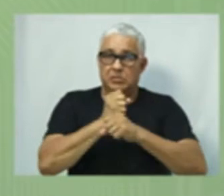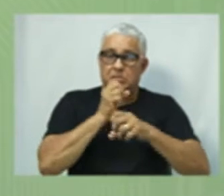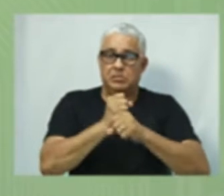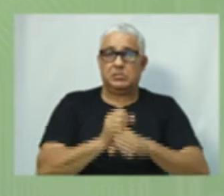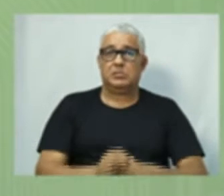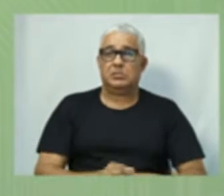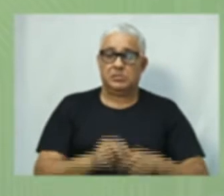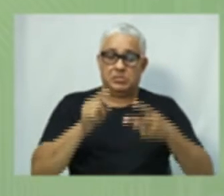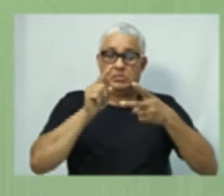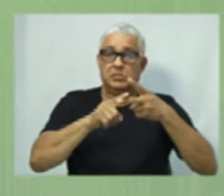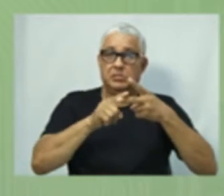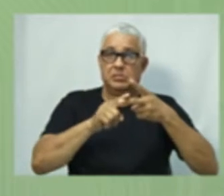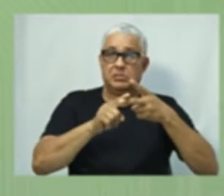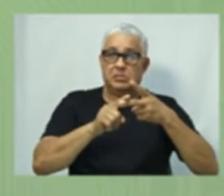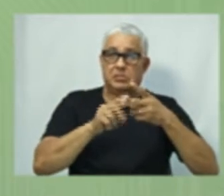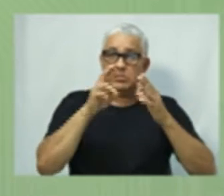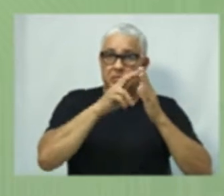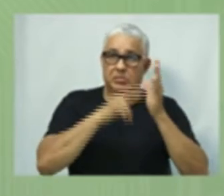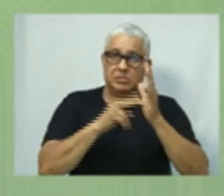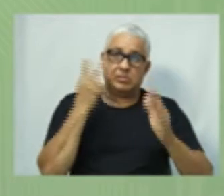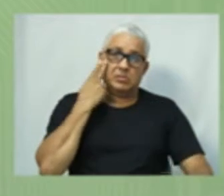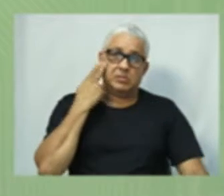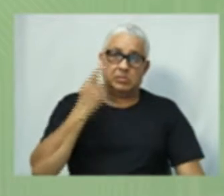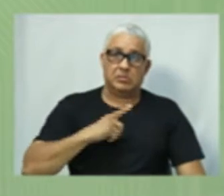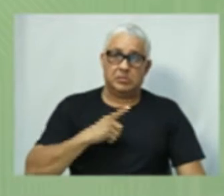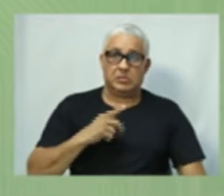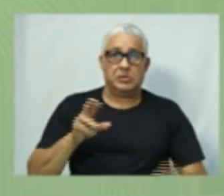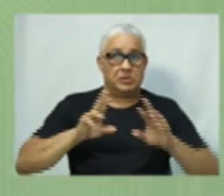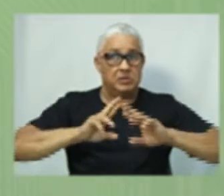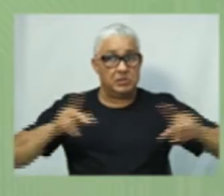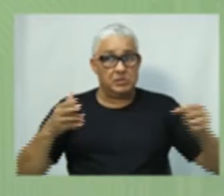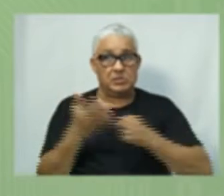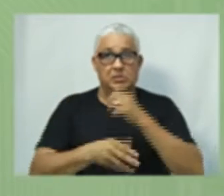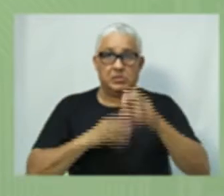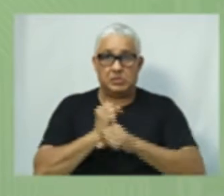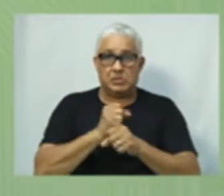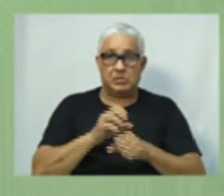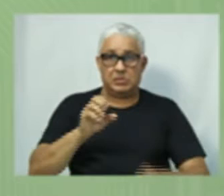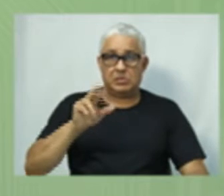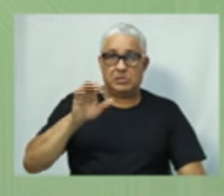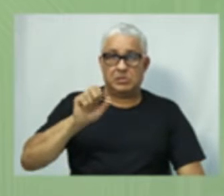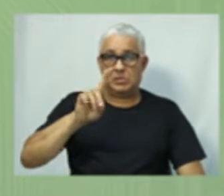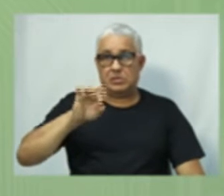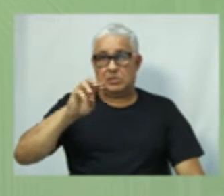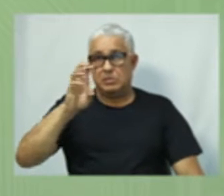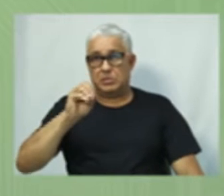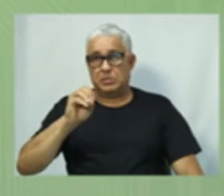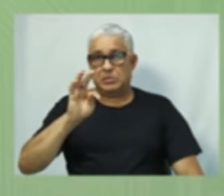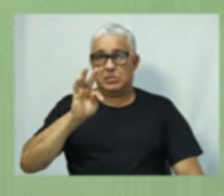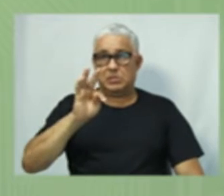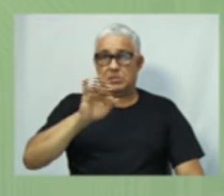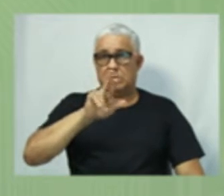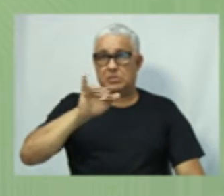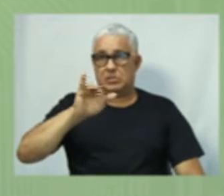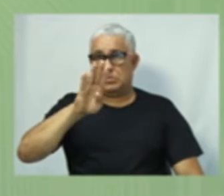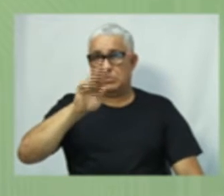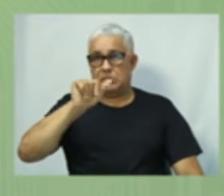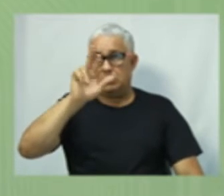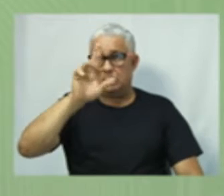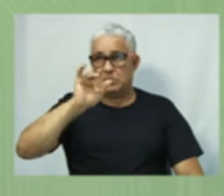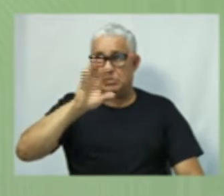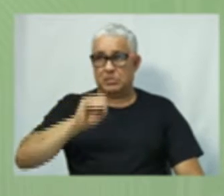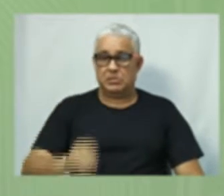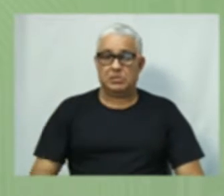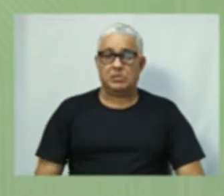anterior, o regime normal tem uma base de cálculo diferente, que é crédito tributário, que é o que vamos ver. E o regime normal,